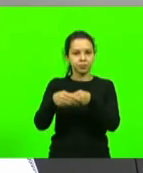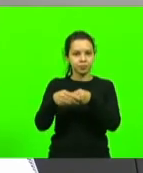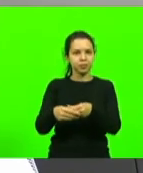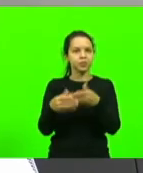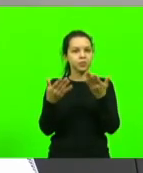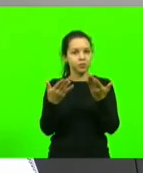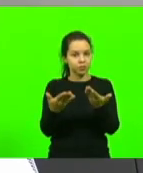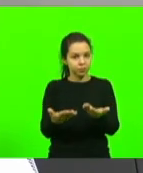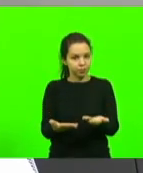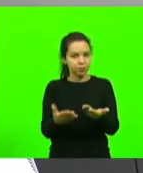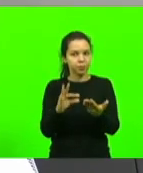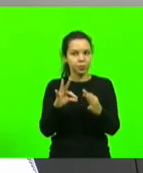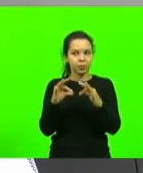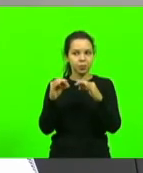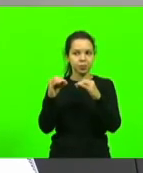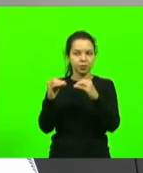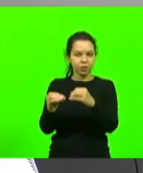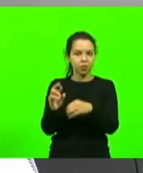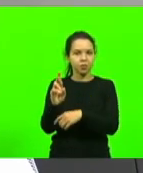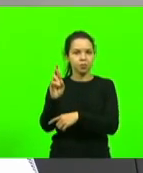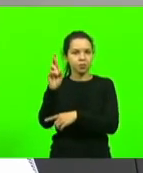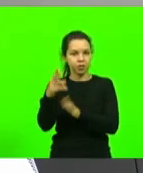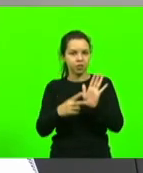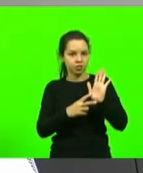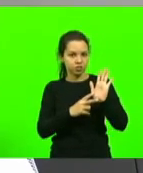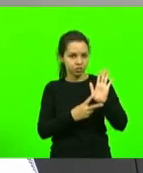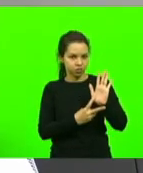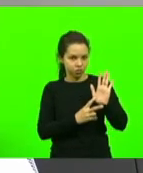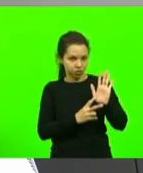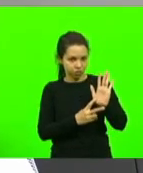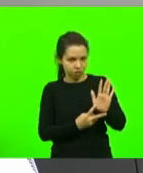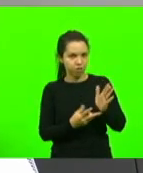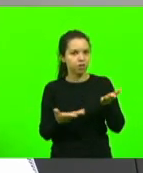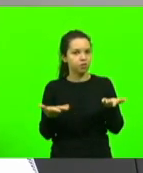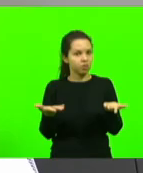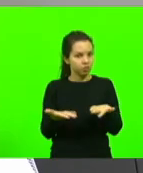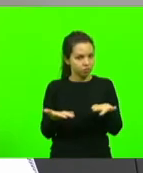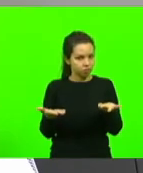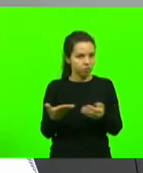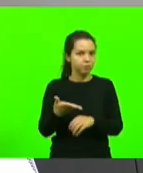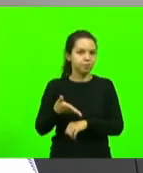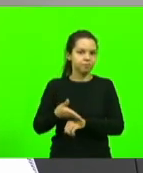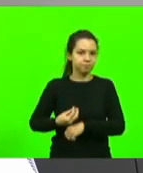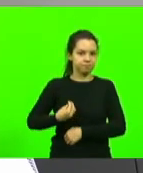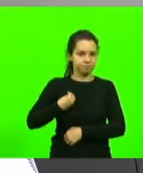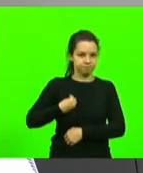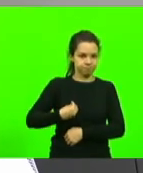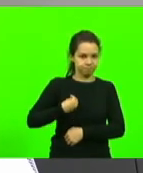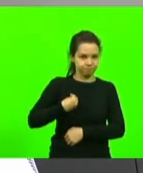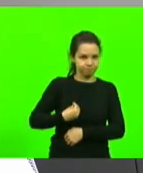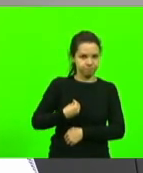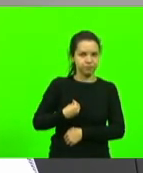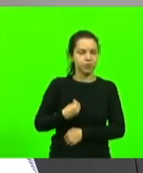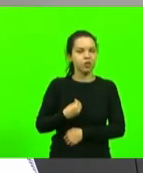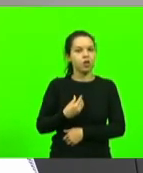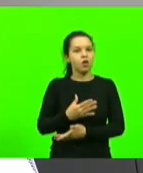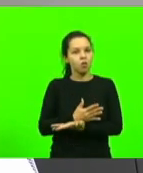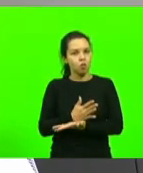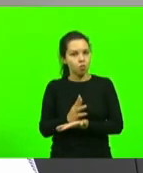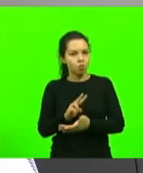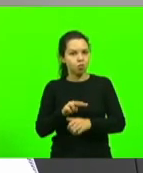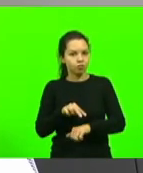a todos os dirigentes sindicais que estão aqui presentes nesta audiência seja os que estão conosco aqui